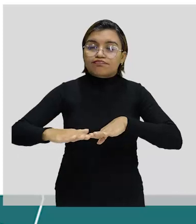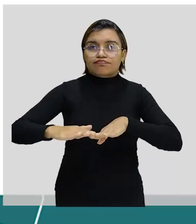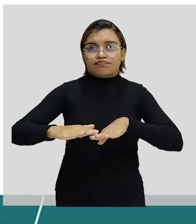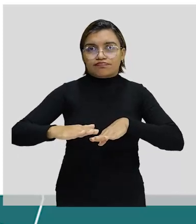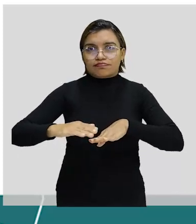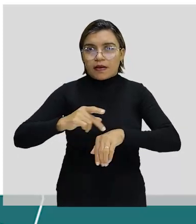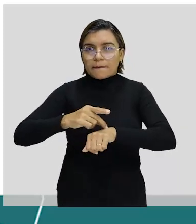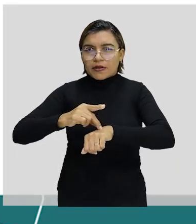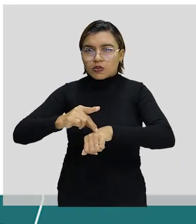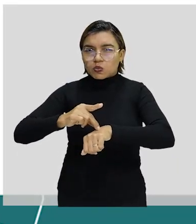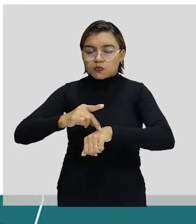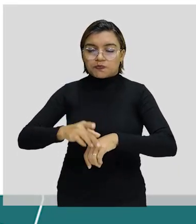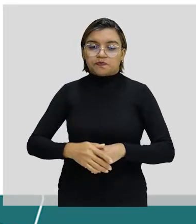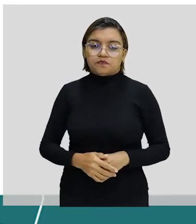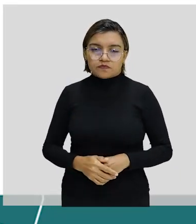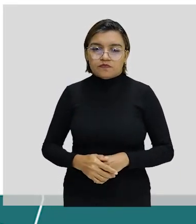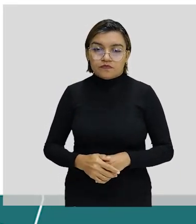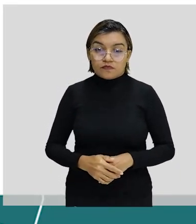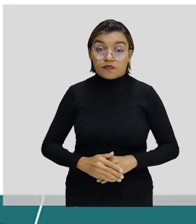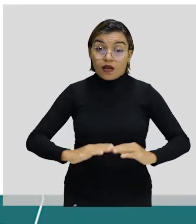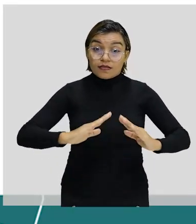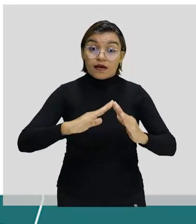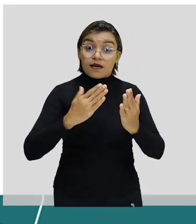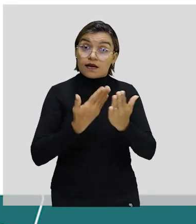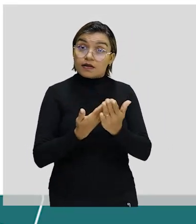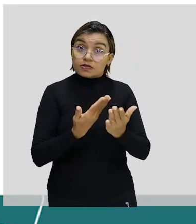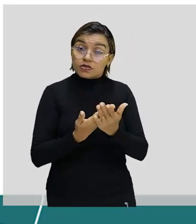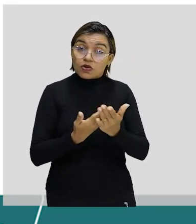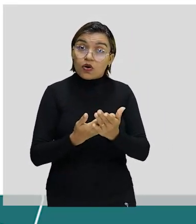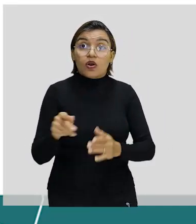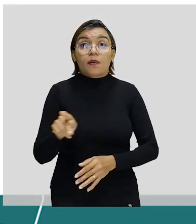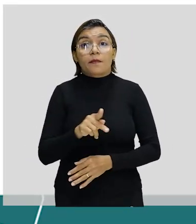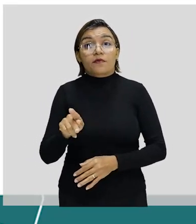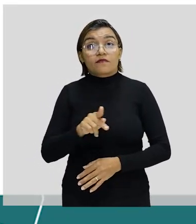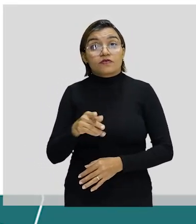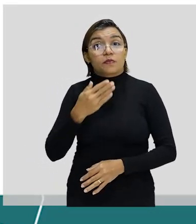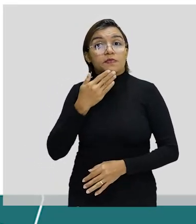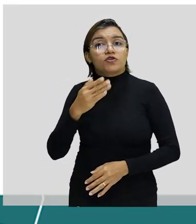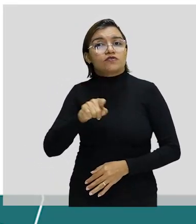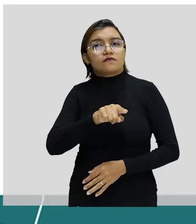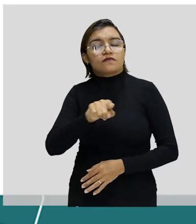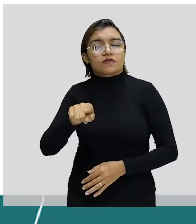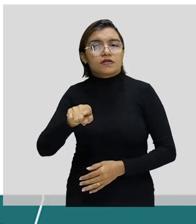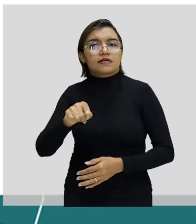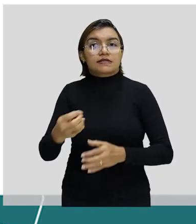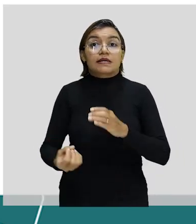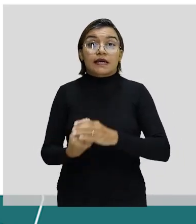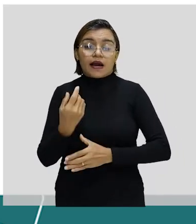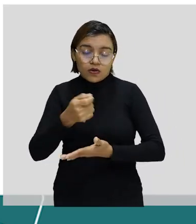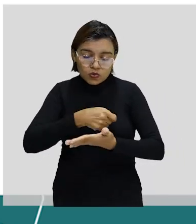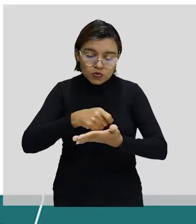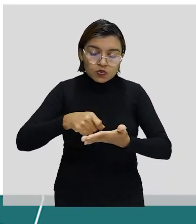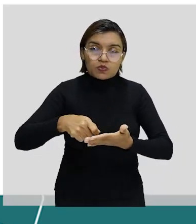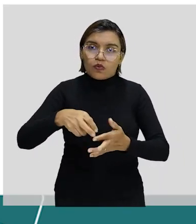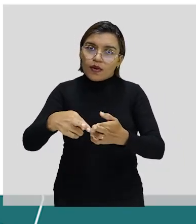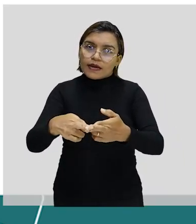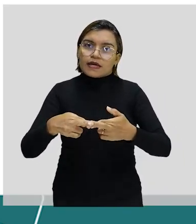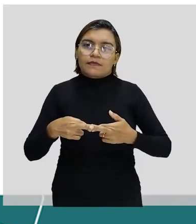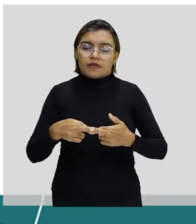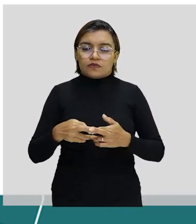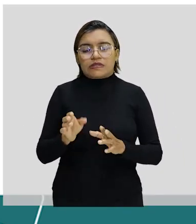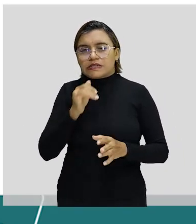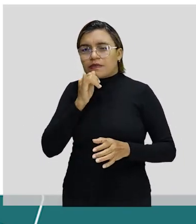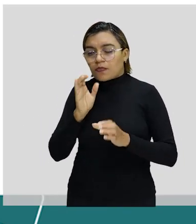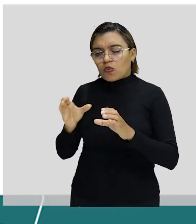Na escola, os professores podem pedir para vocês fazerem um requerimento. Eu até falei de quadra. De repente, um grupo de alunos